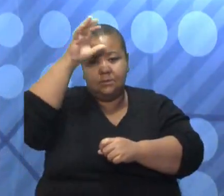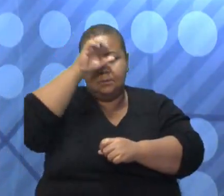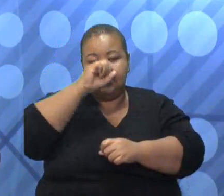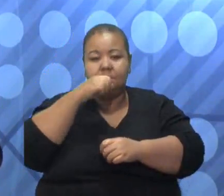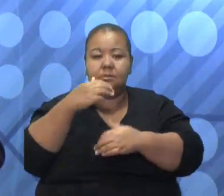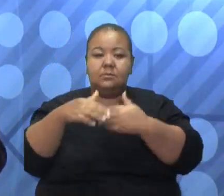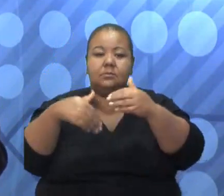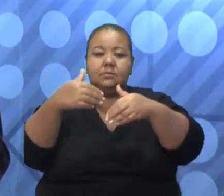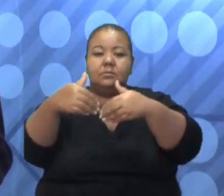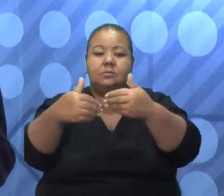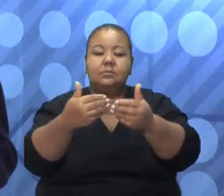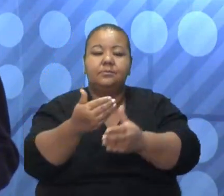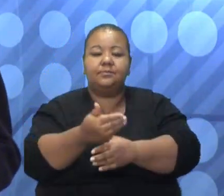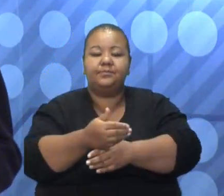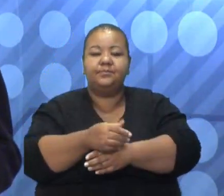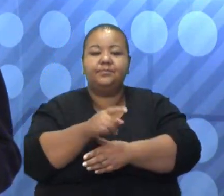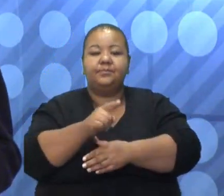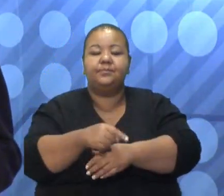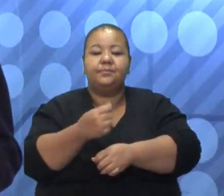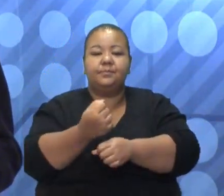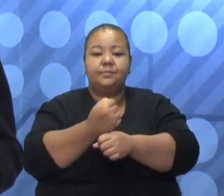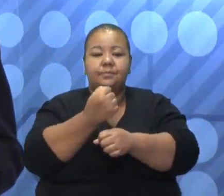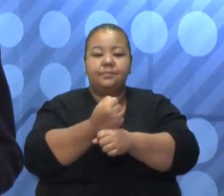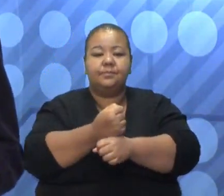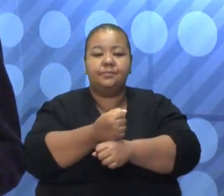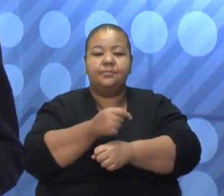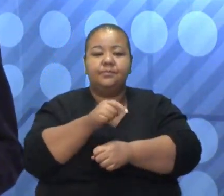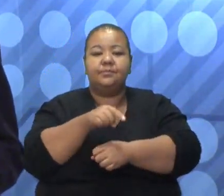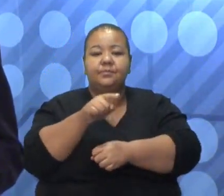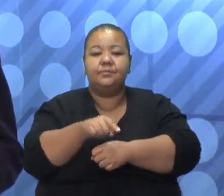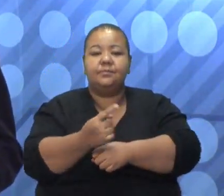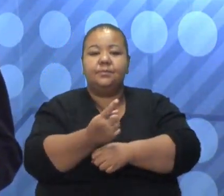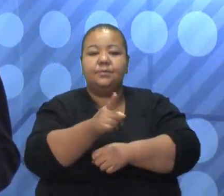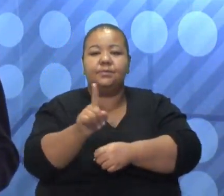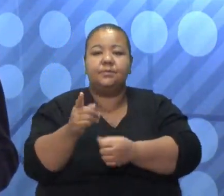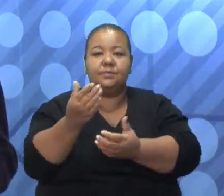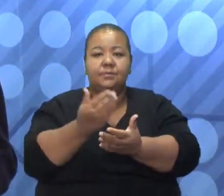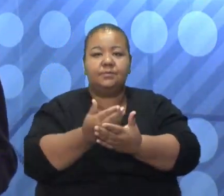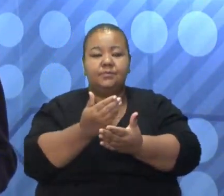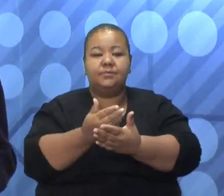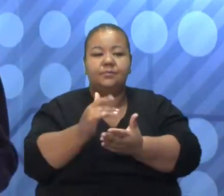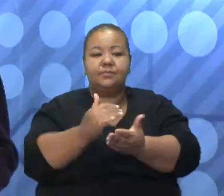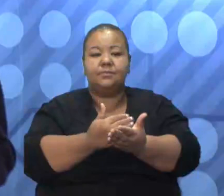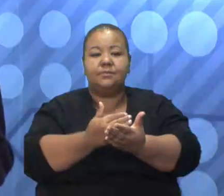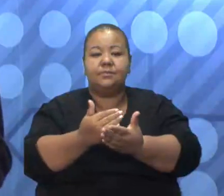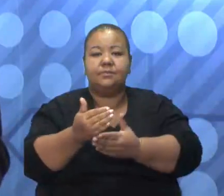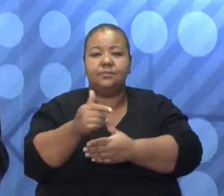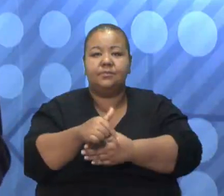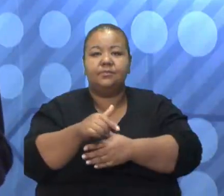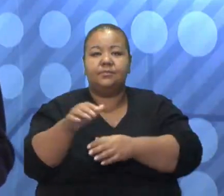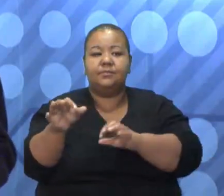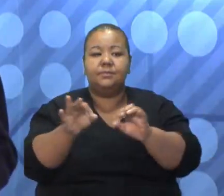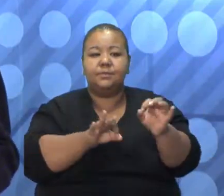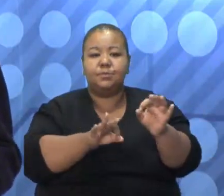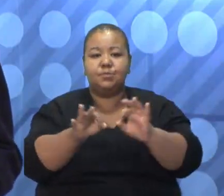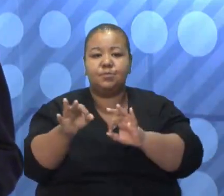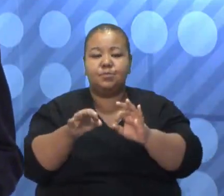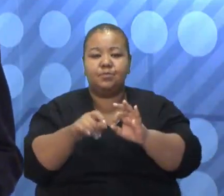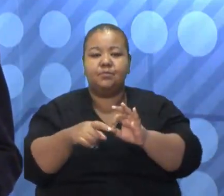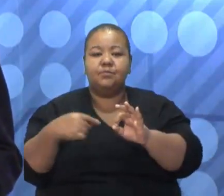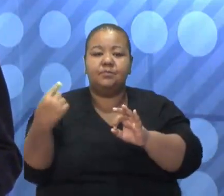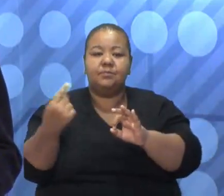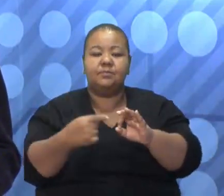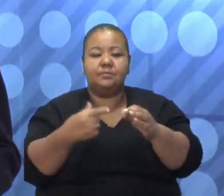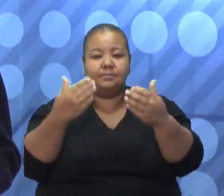do processo produtivo. Bom, essa vai ser a nossa última aula e a gente vai começar já a se preparar, né, para a